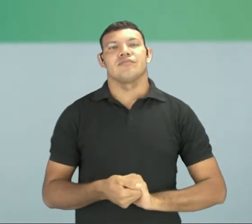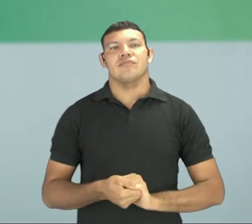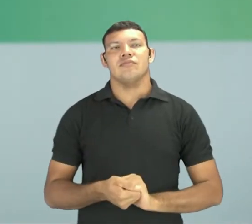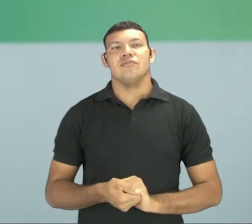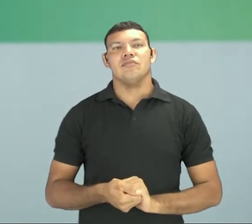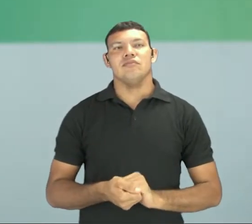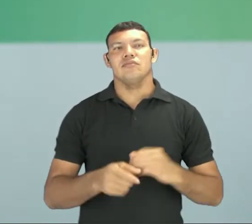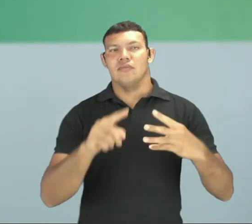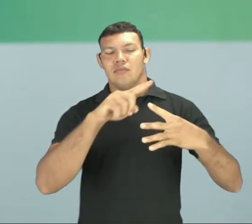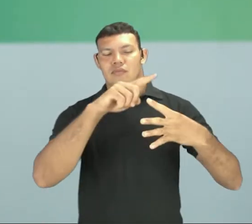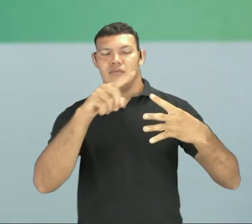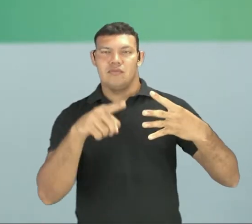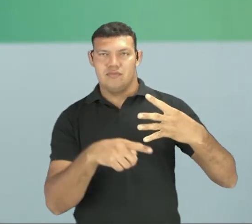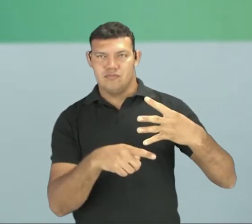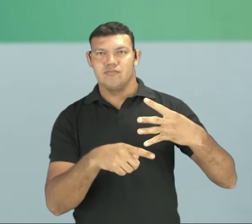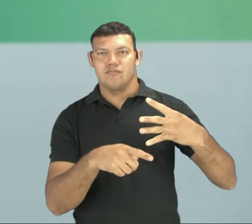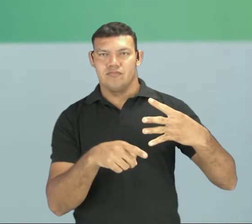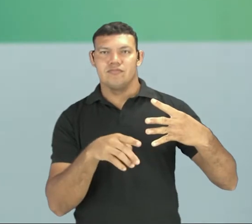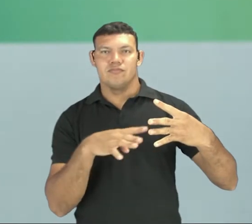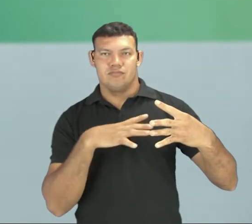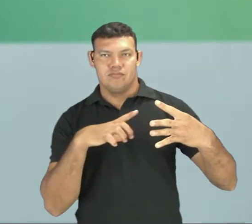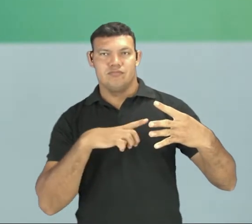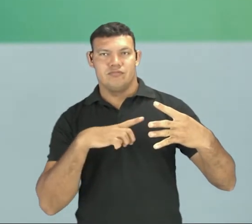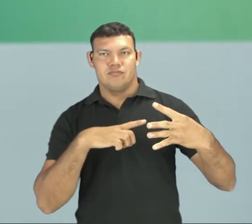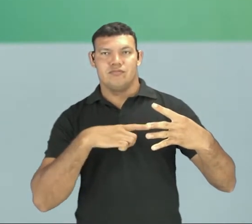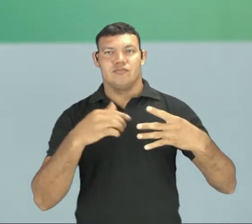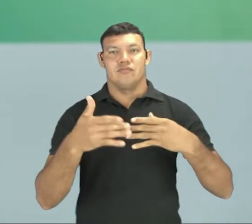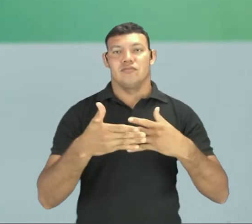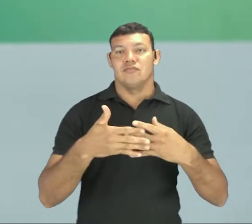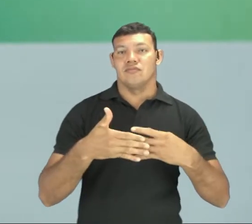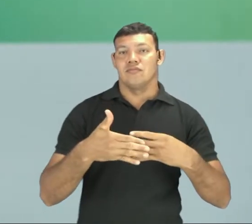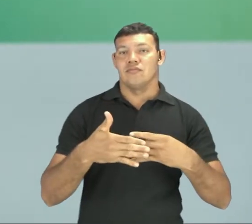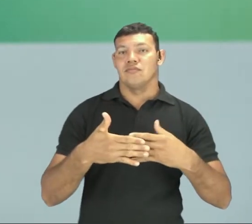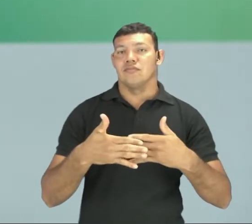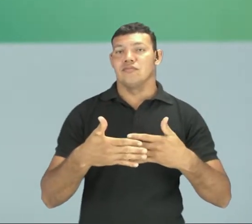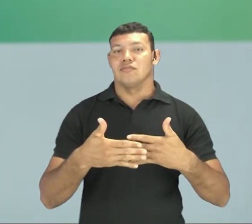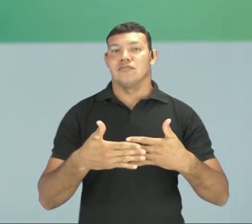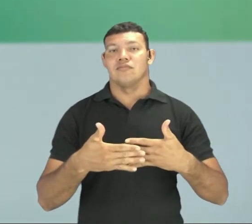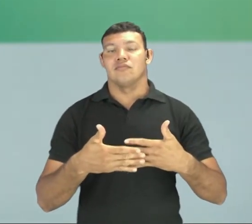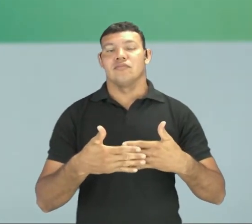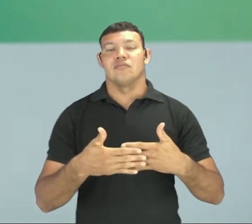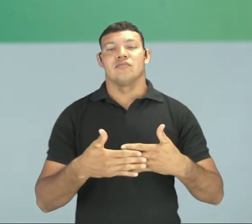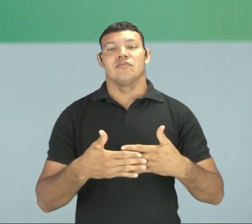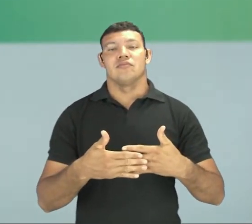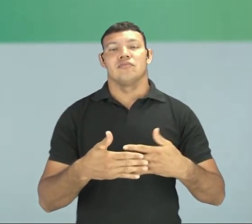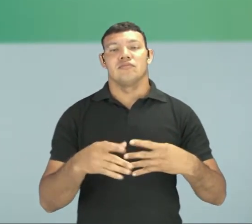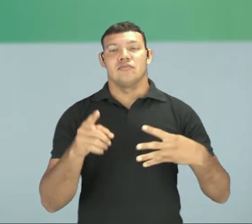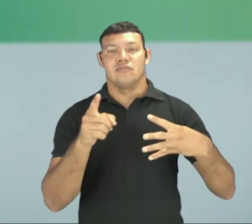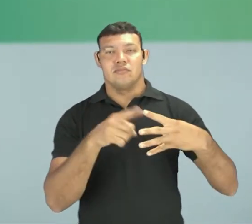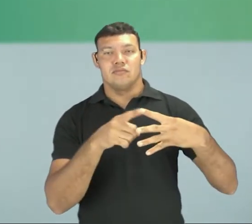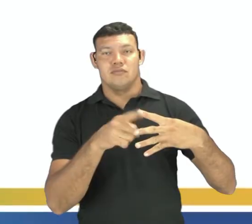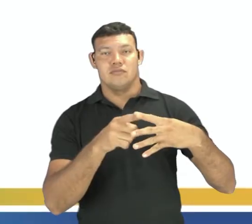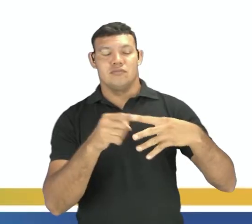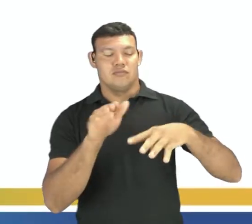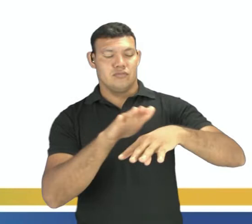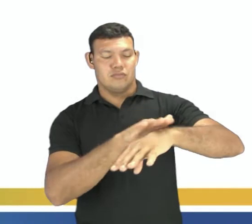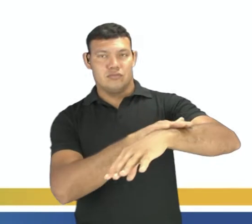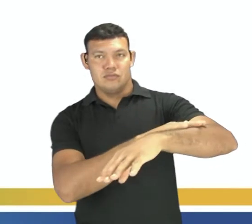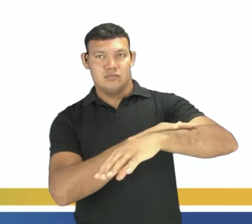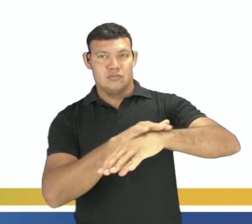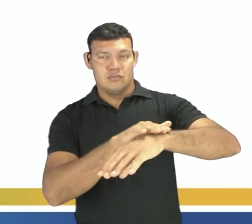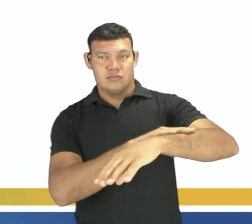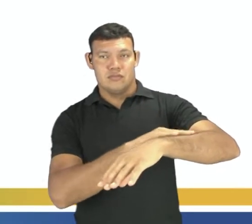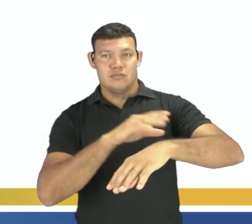Existem 4 tipos de tecido animal. Então, nós vamos ter 4 tipos de tecido. O tecido epitelial,